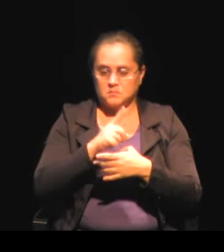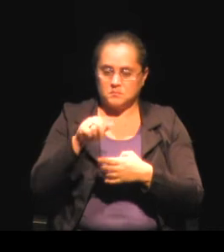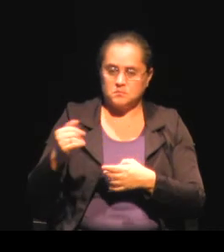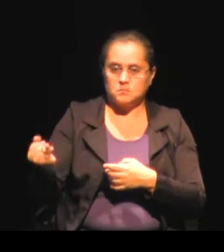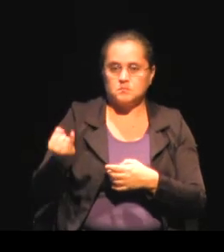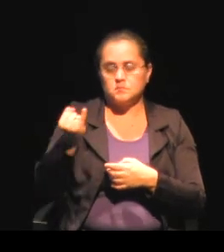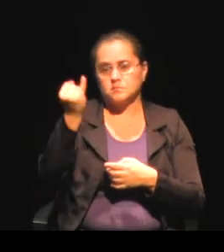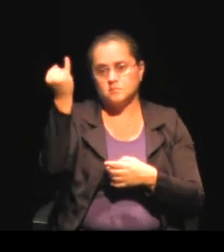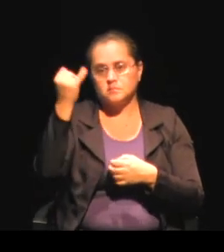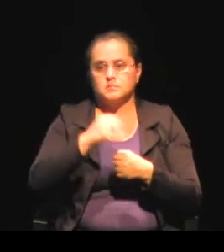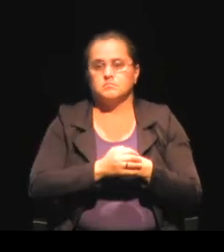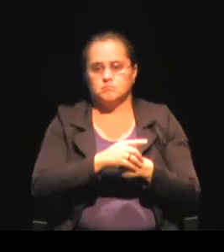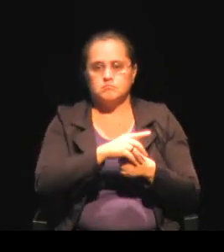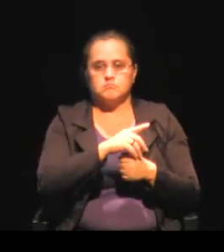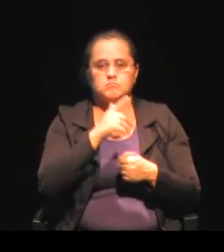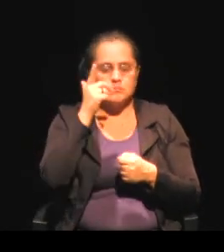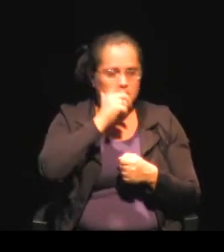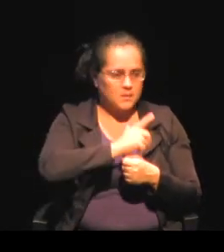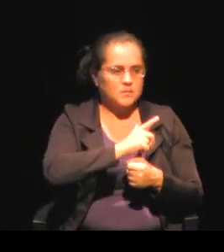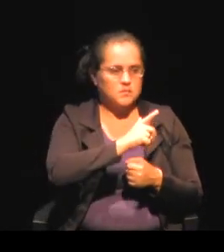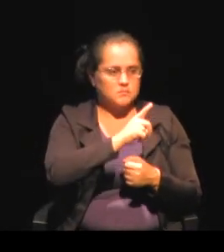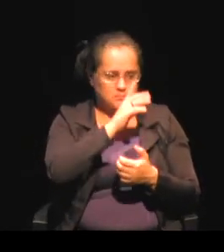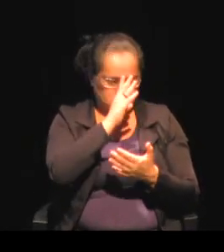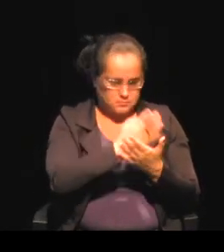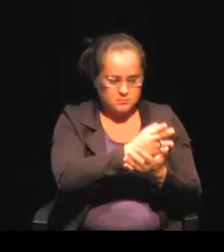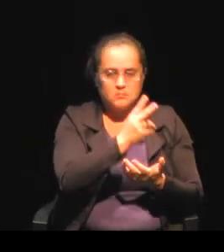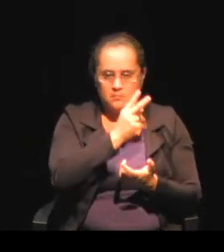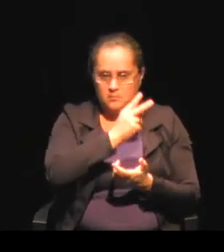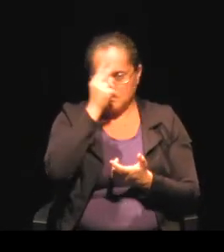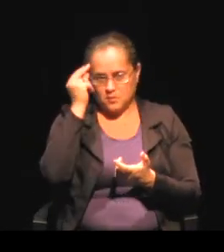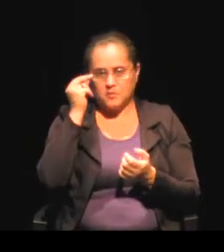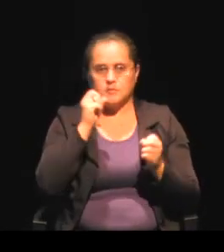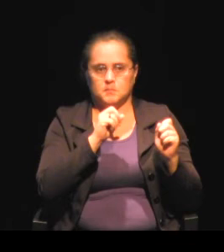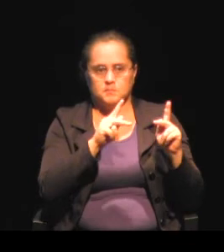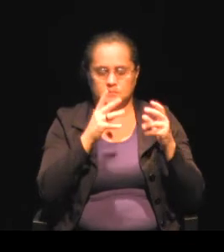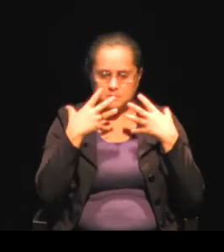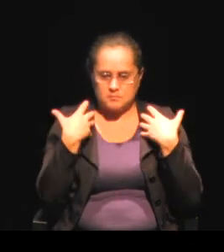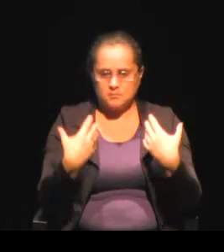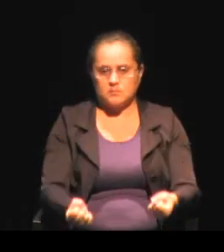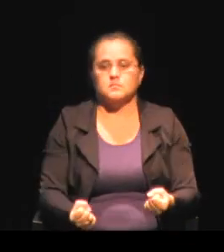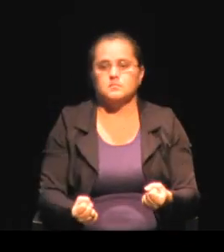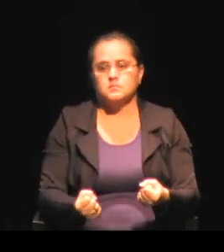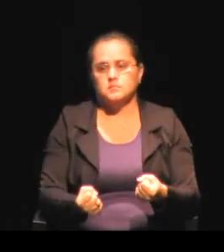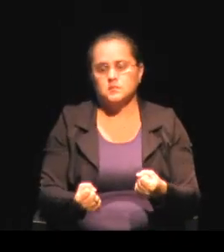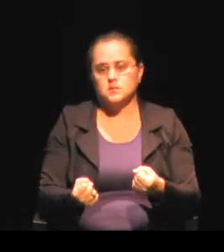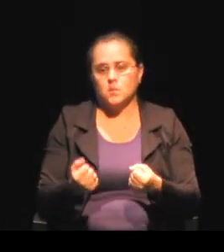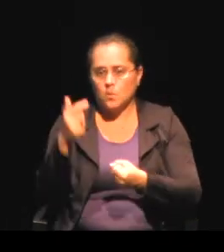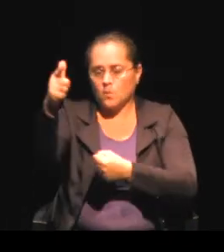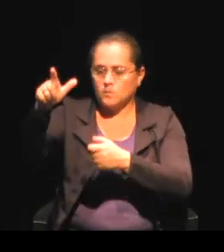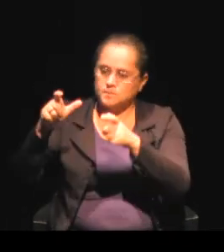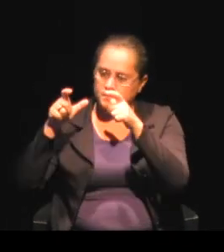urbana é muito importante. Bem, conseguimos convencer o prefeito de tal forma que ele foi lá e desapropriou